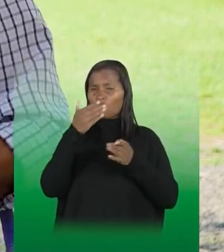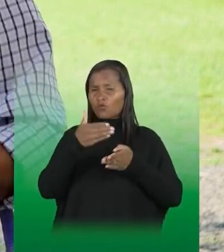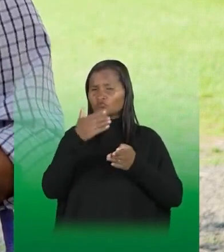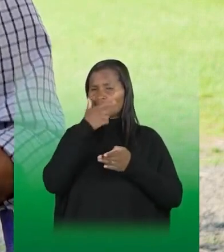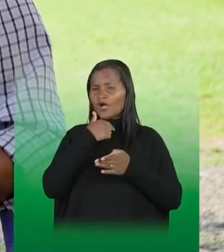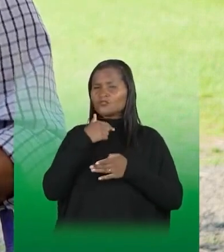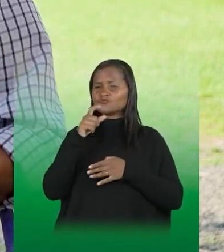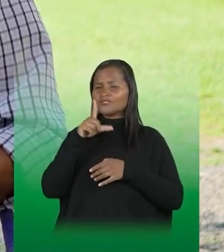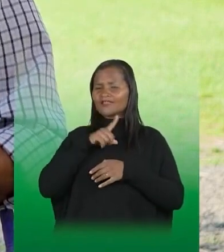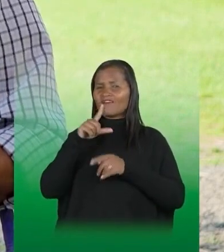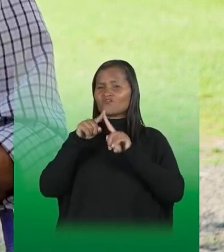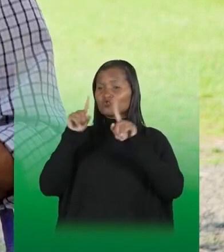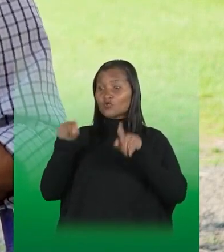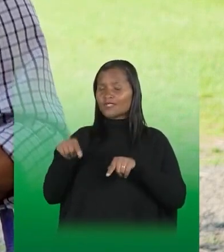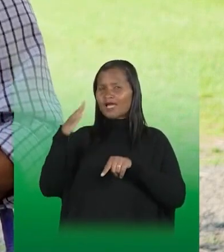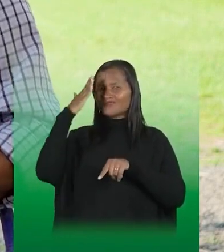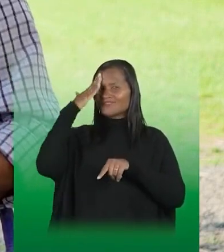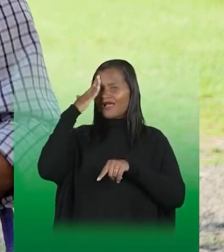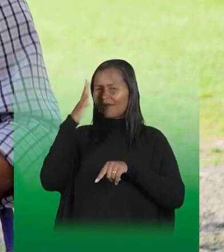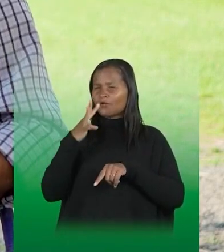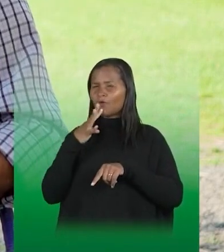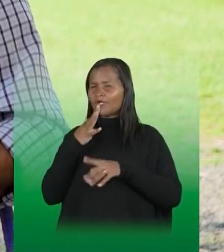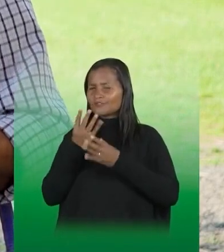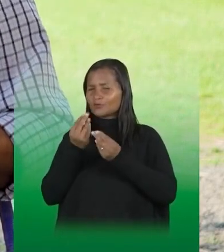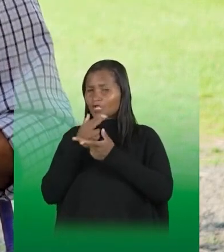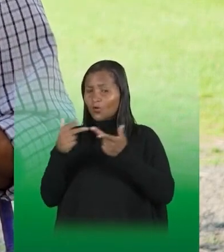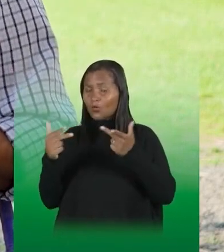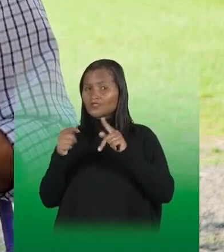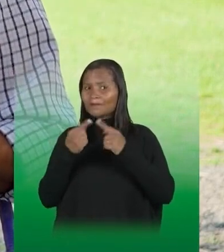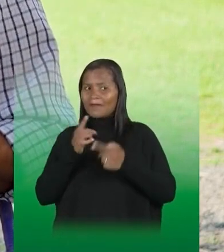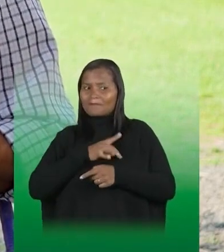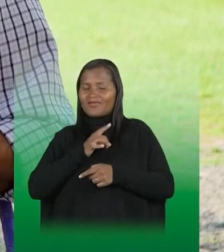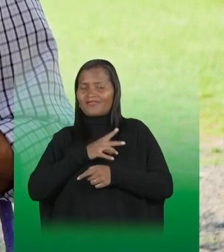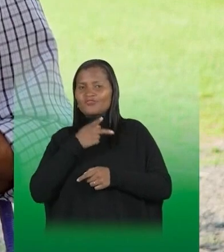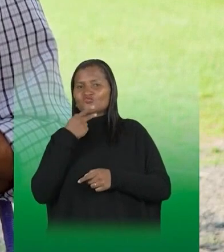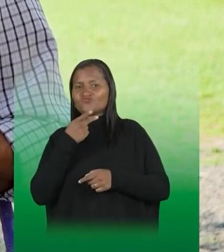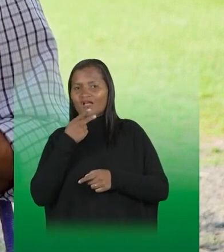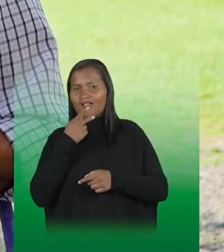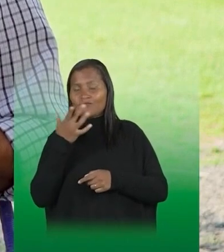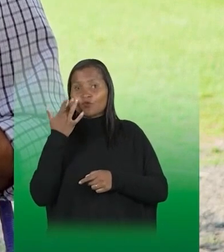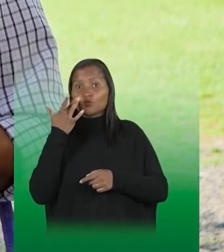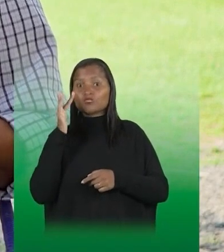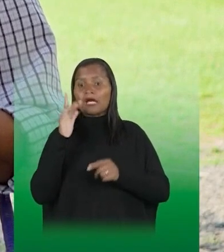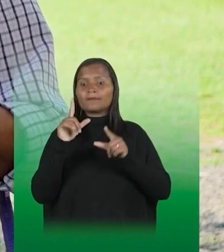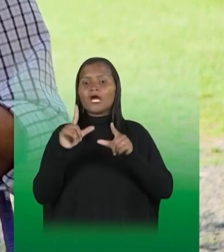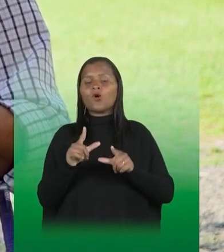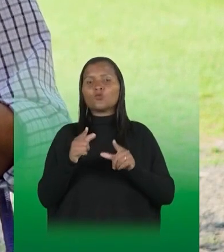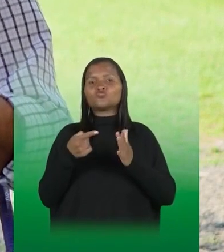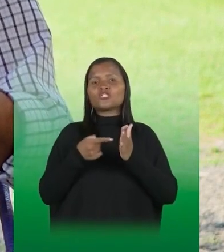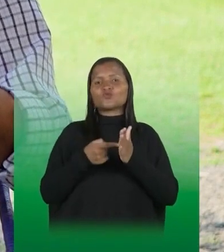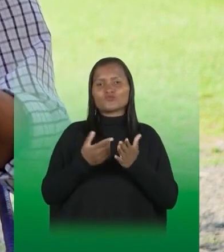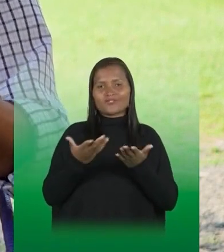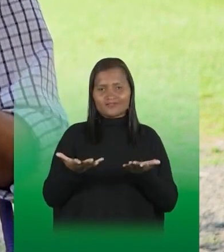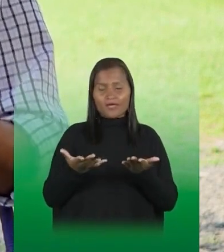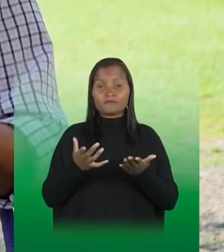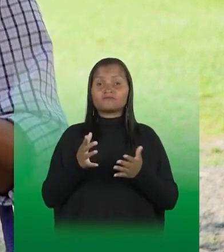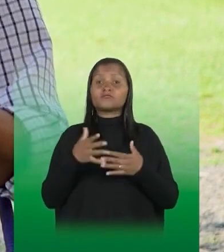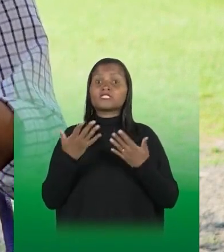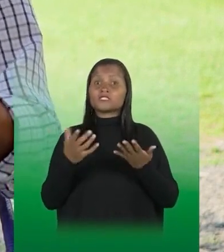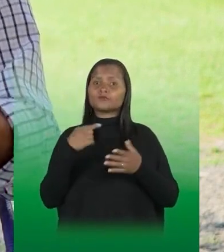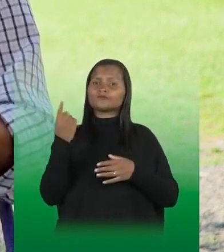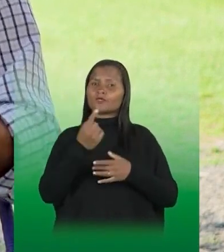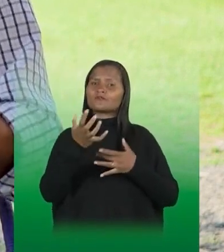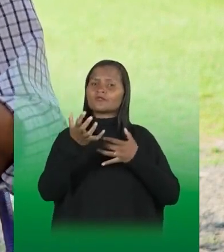funcionários que sabem muito e que não sabem para quem falar e tem medo de falar, né? Então, nós queremos